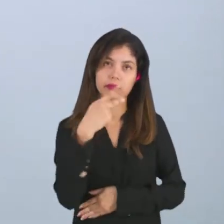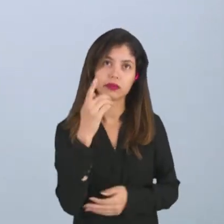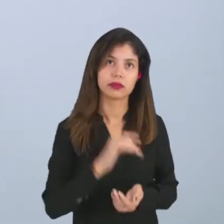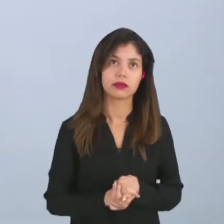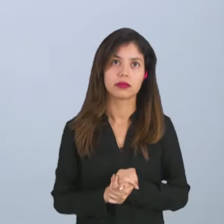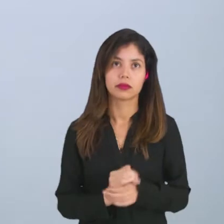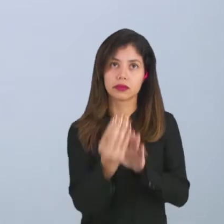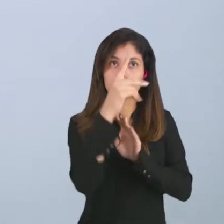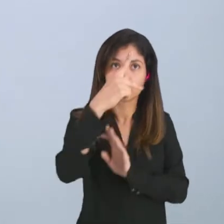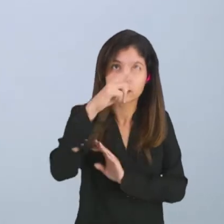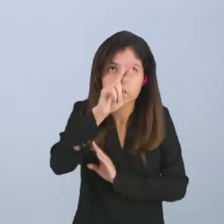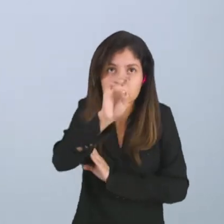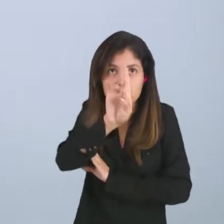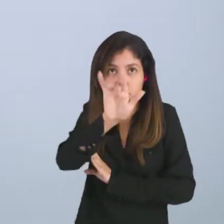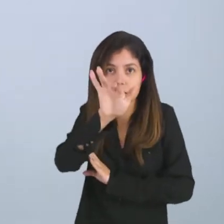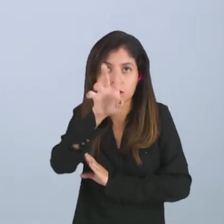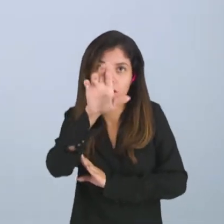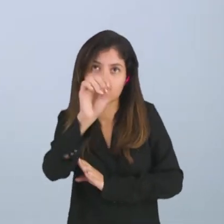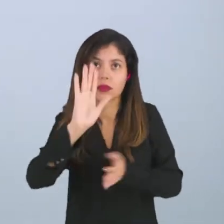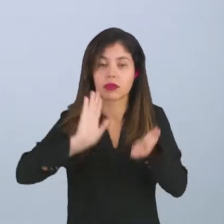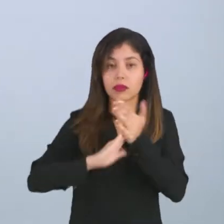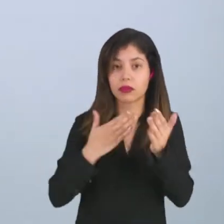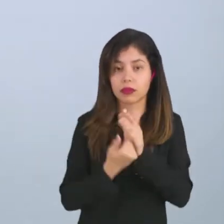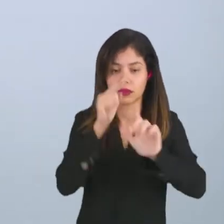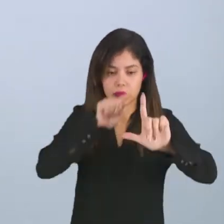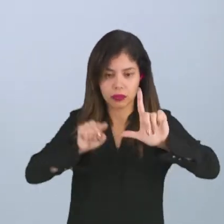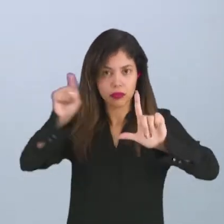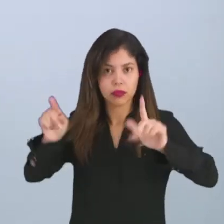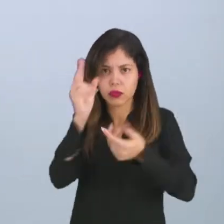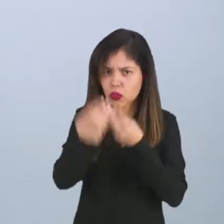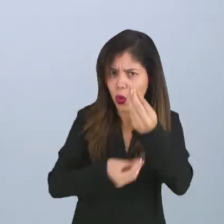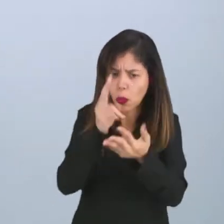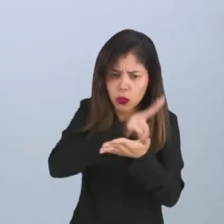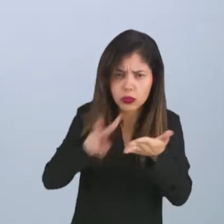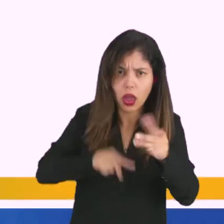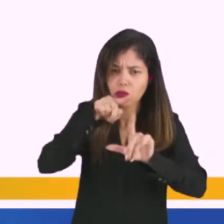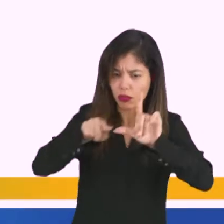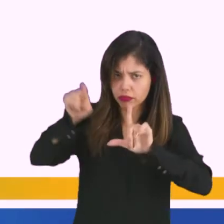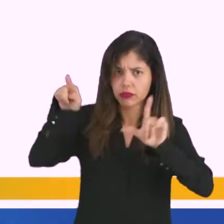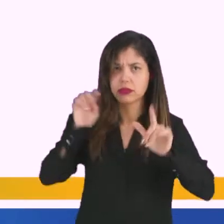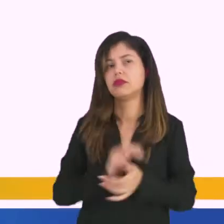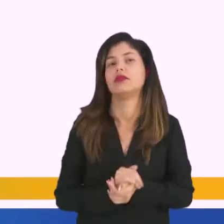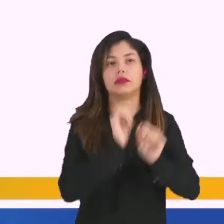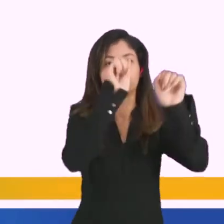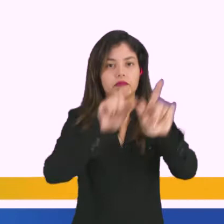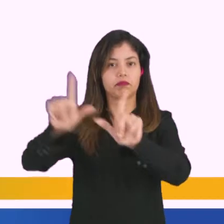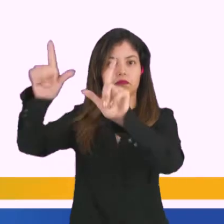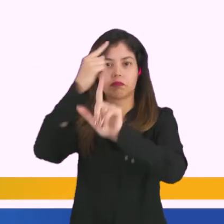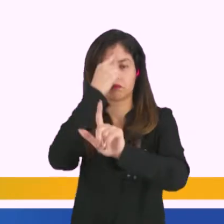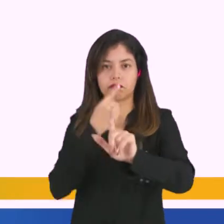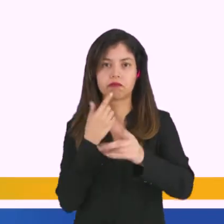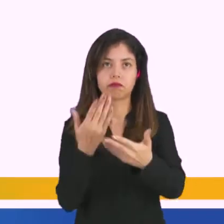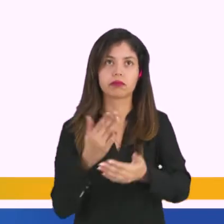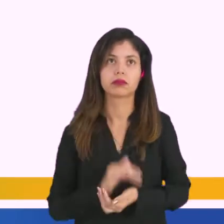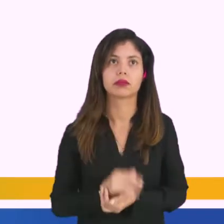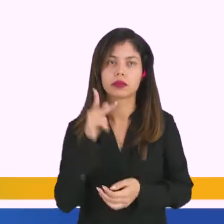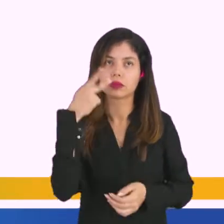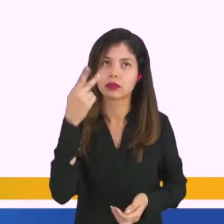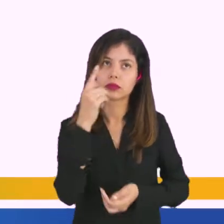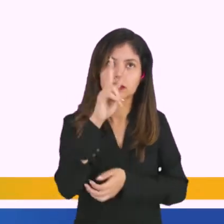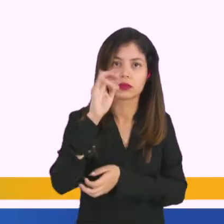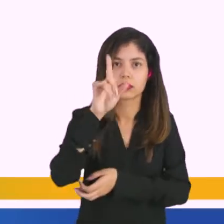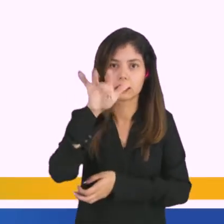sobre probabilidade e interpretação de gráficos. Então acompanha comigo aí na sua tela. Então, falando